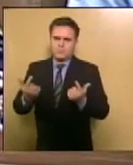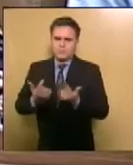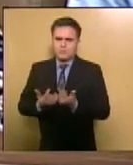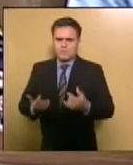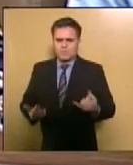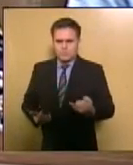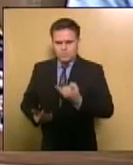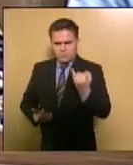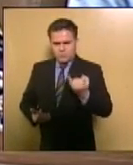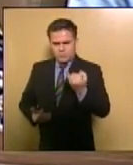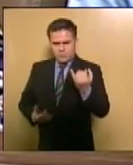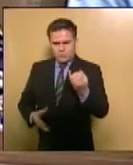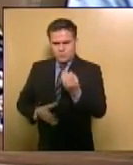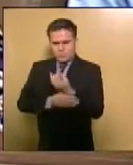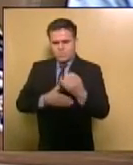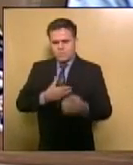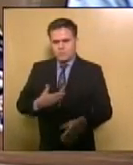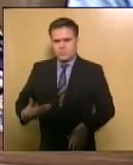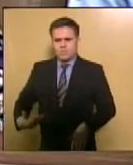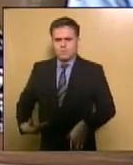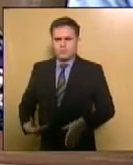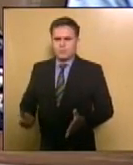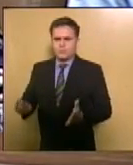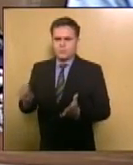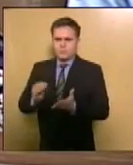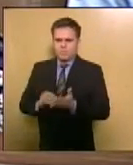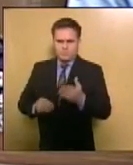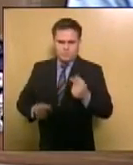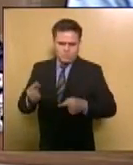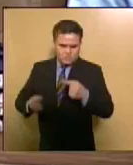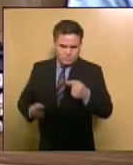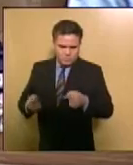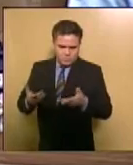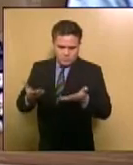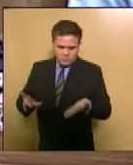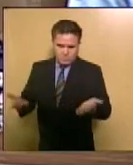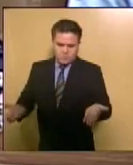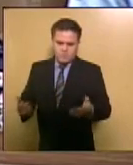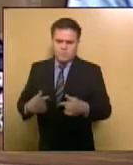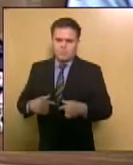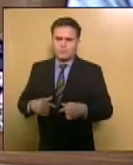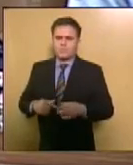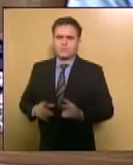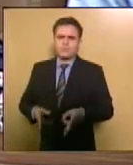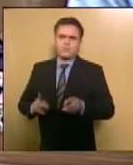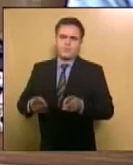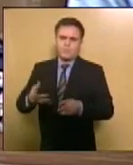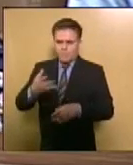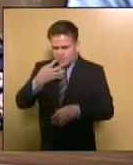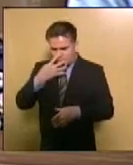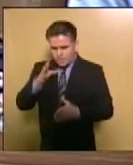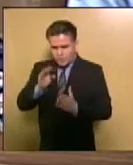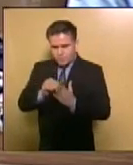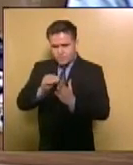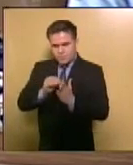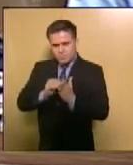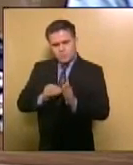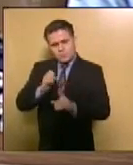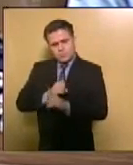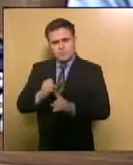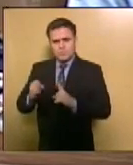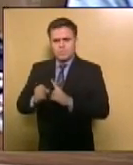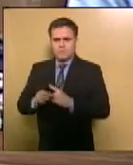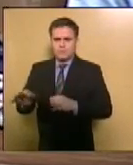segurança pública ela esteja inserida nesse tipo de debate porque a gente tem sim que eu vi a sociedade a sociedade civil